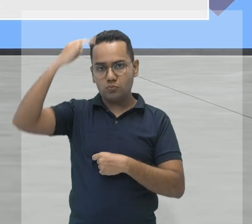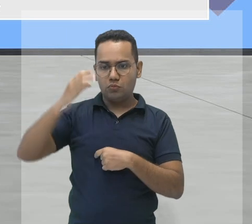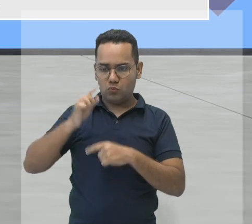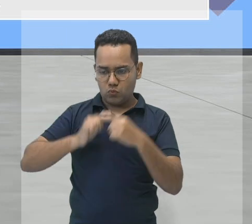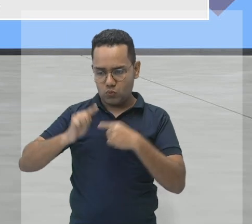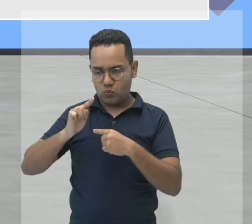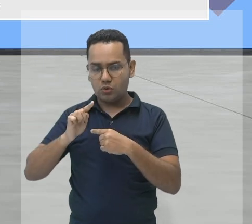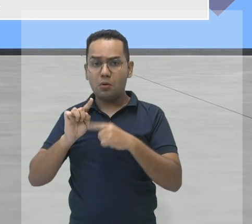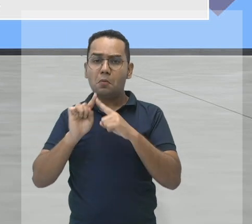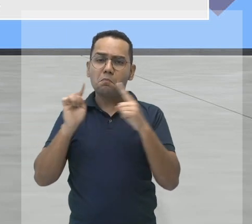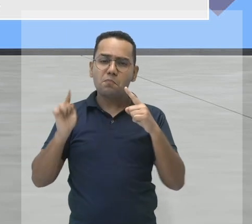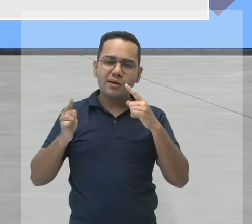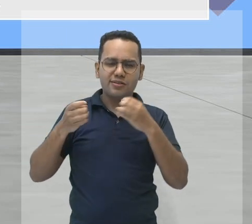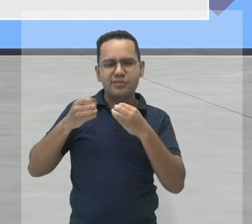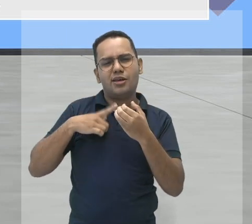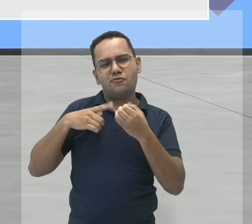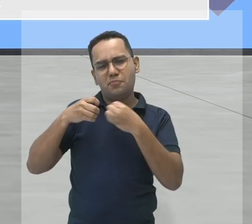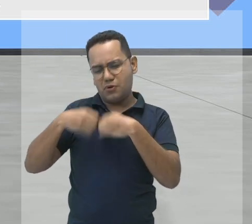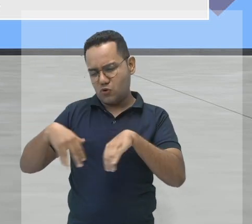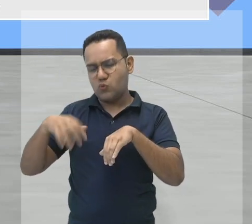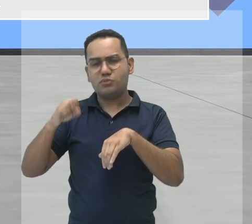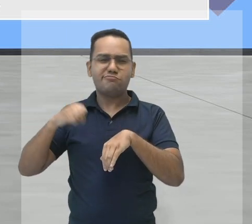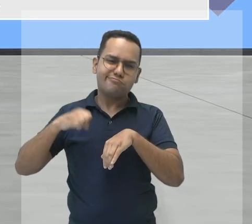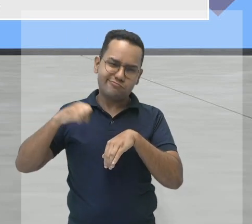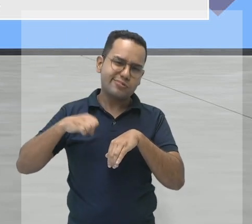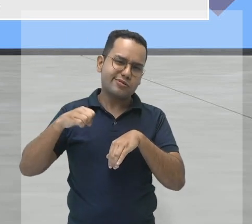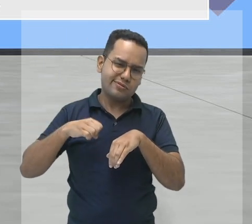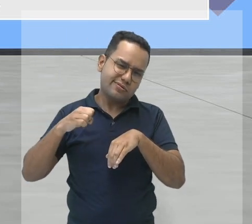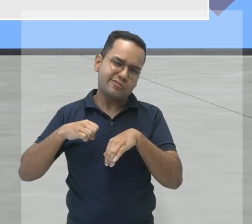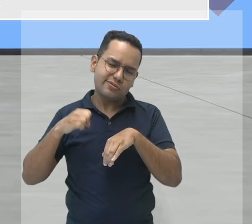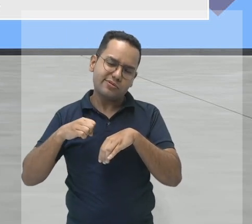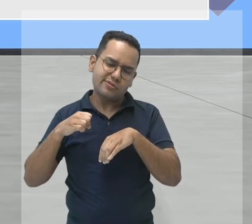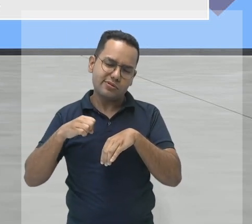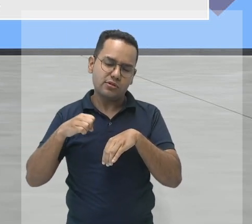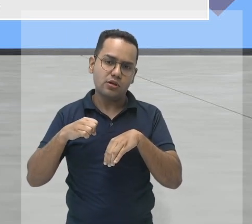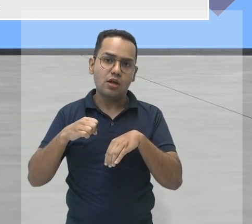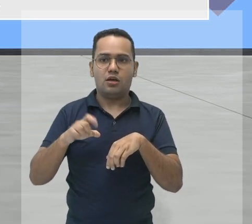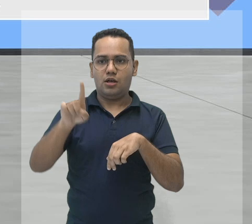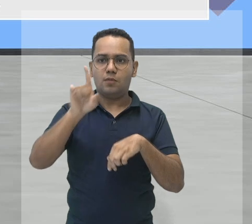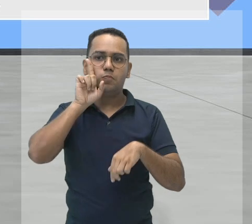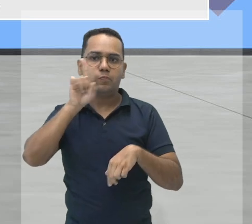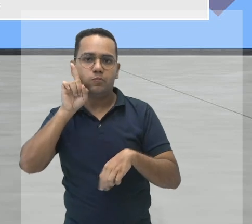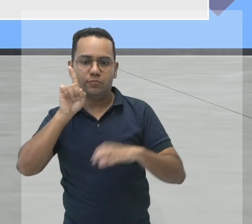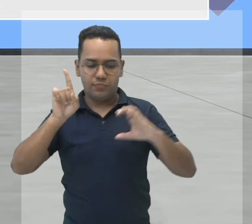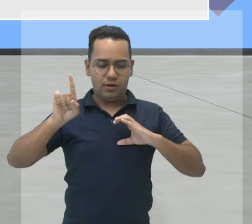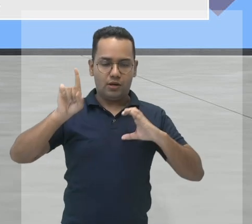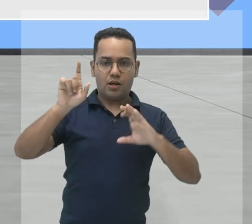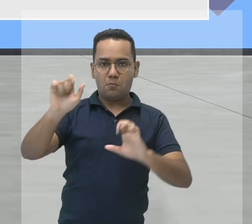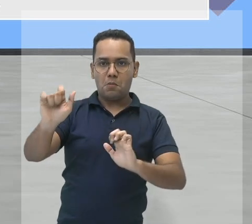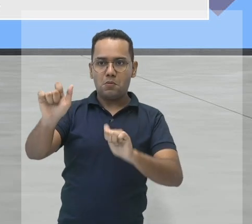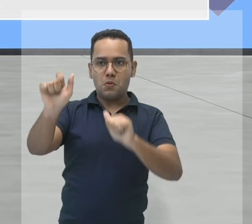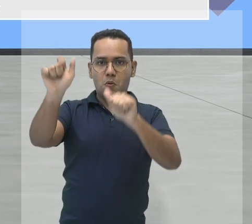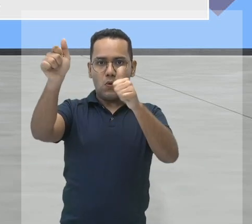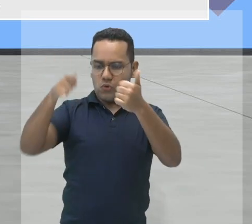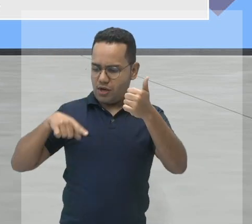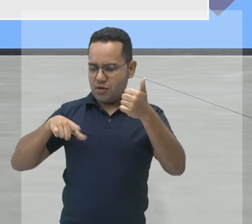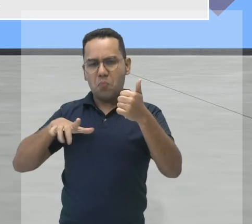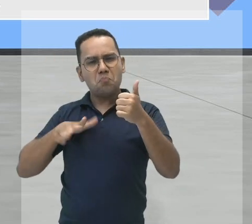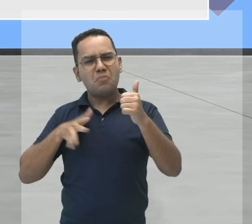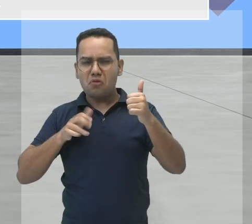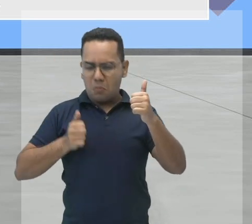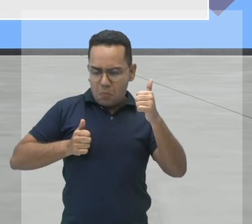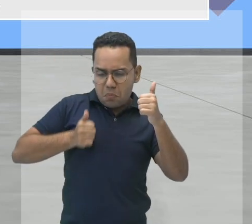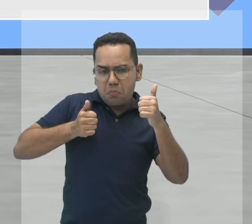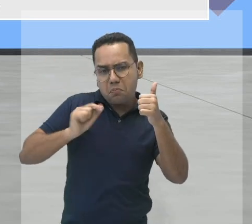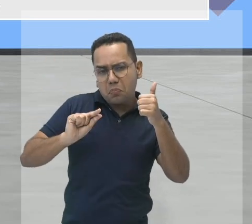mais pobre dentro desse exemplo que eu estou citando para vocês, mas perdeu muito para os Estados Unidos e o Canadá. Então tem essa